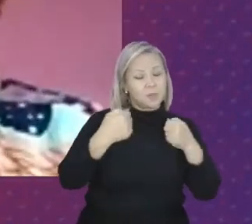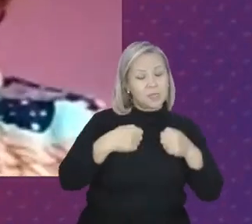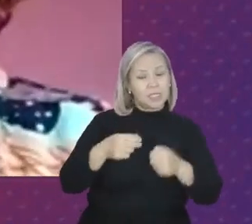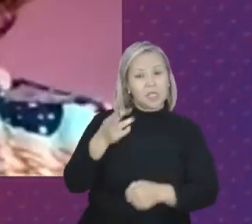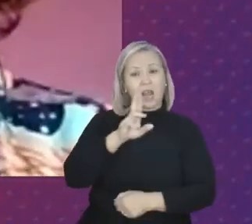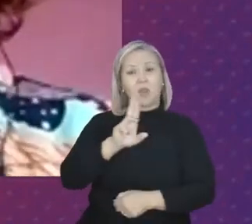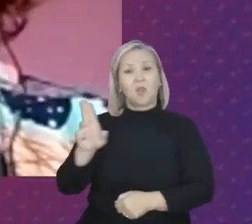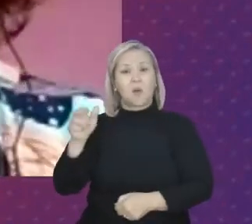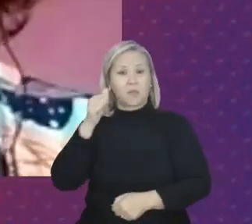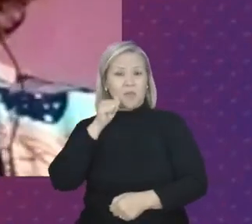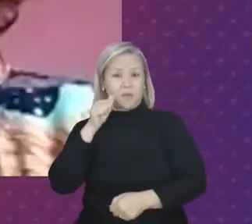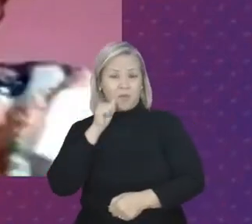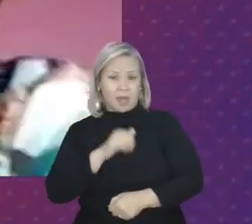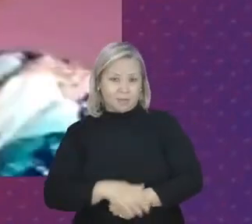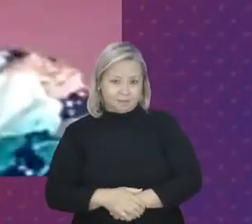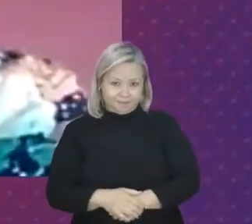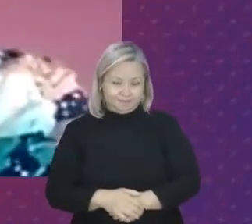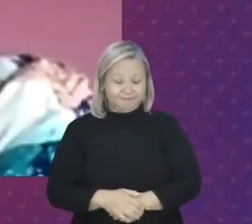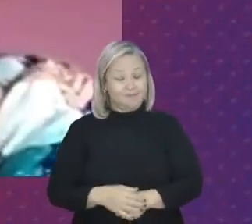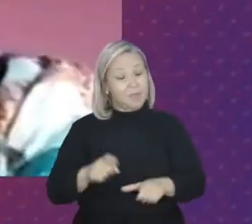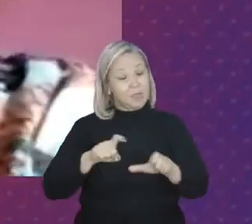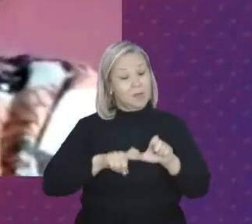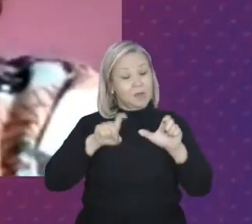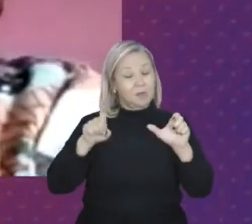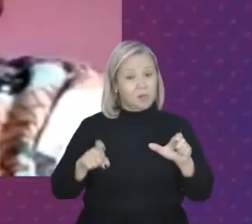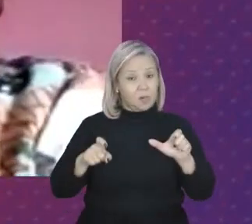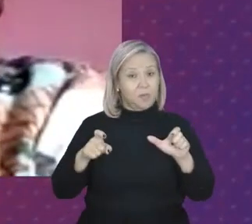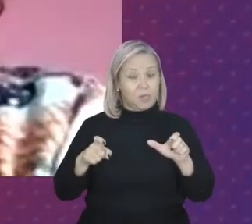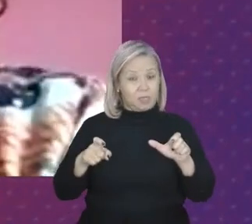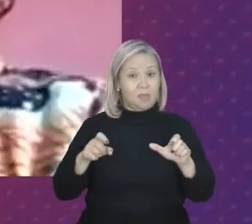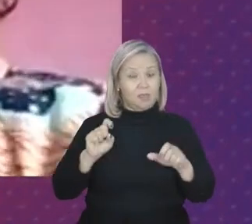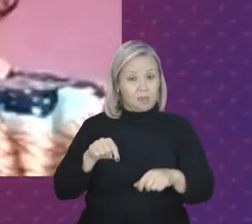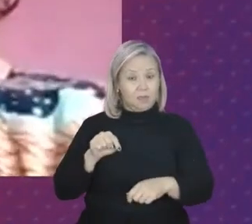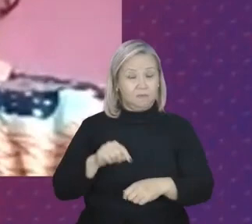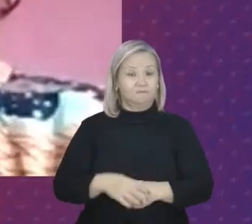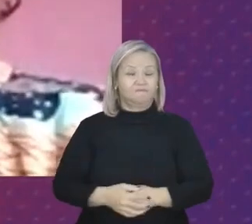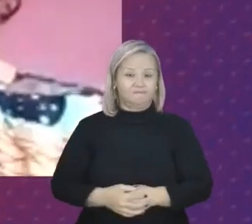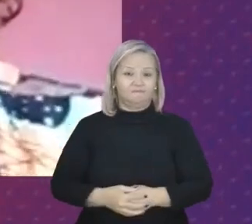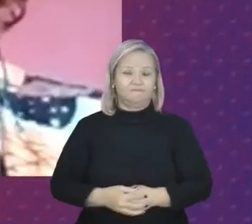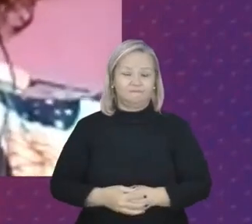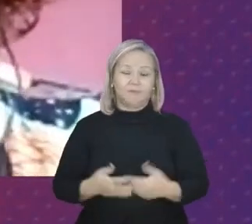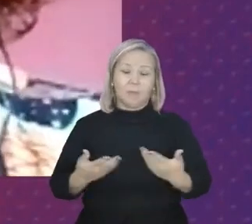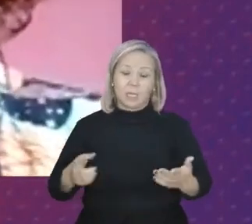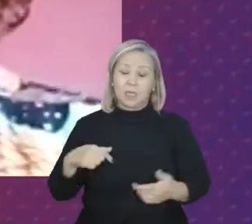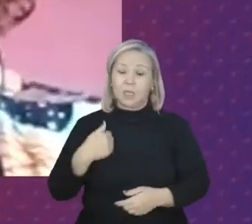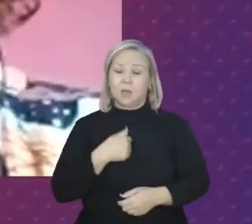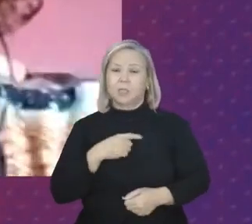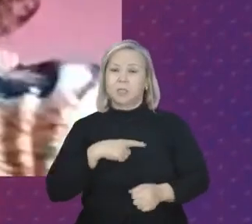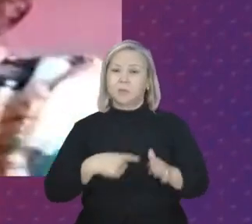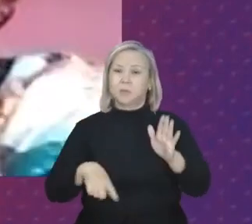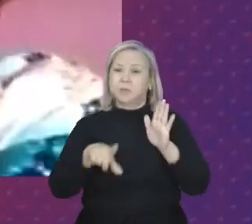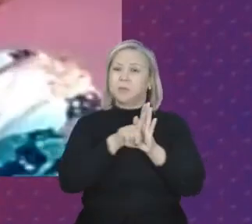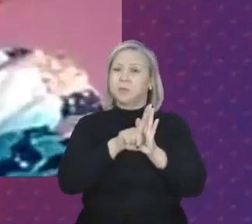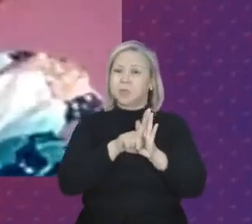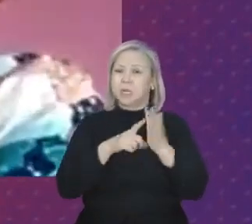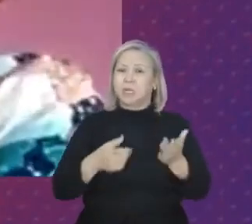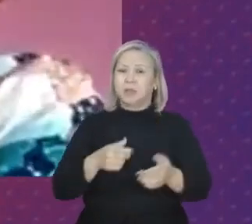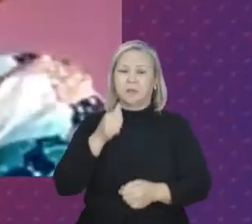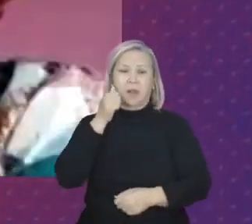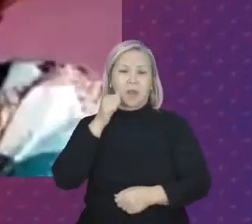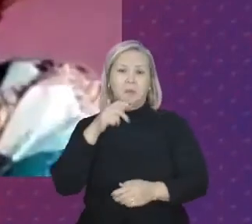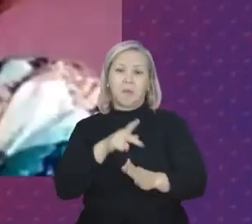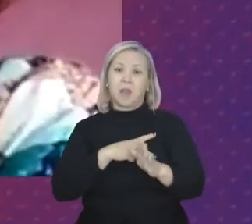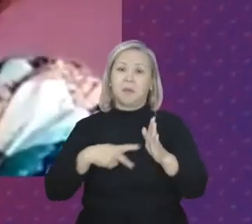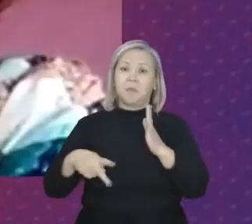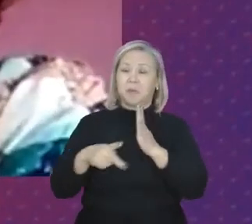da mulher. Isso é pensar a autonomia, enquanto a gente tem leis que vão dizer assim, a mulher é